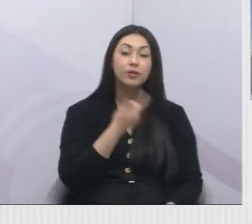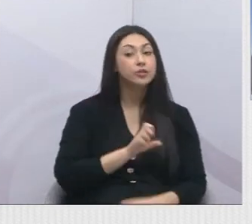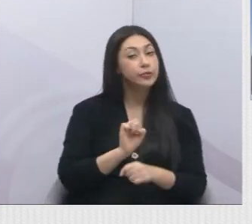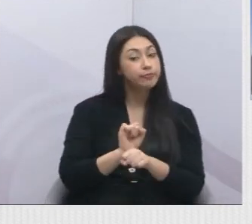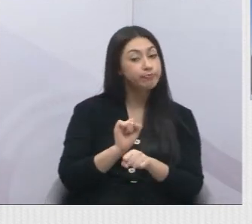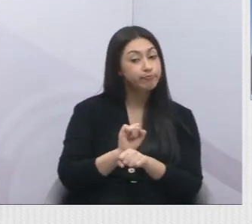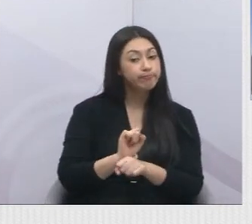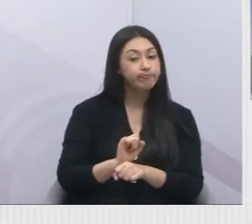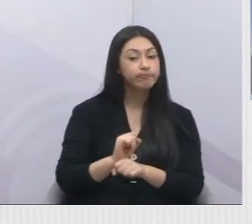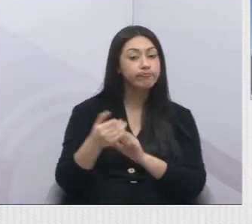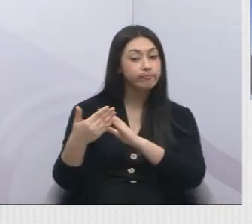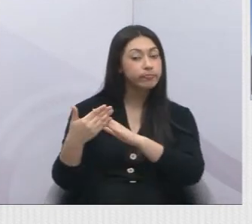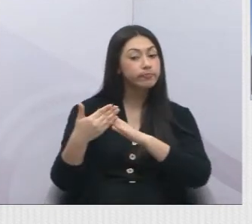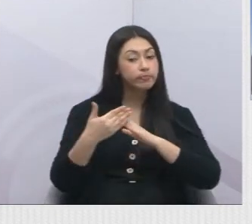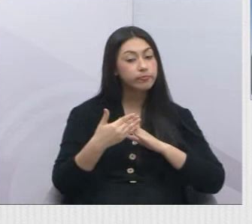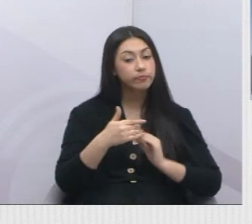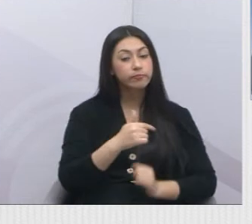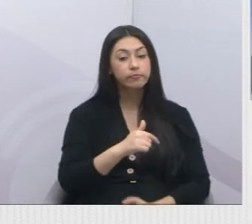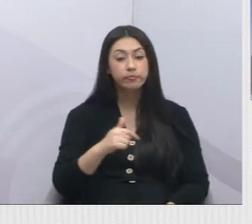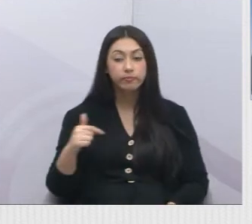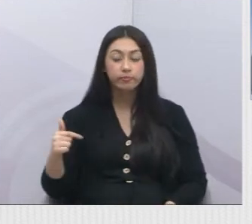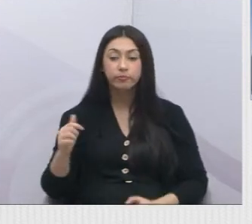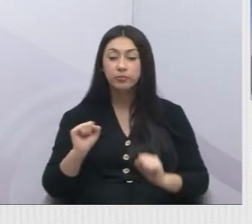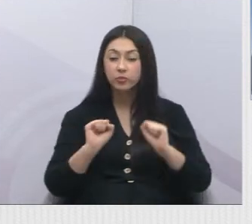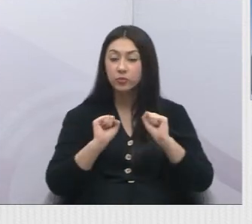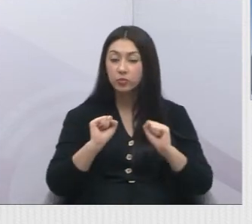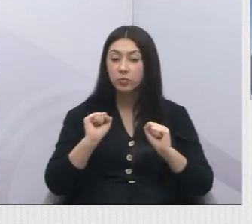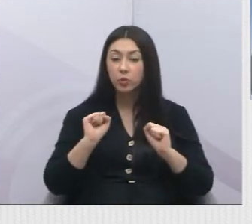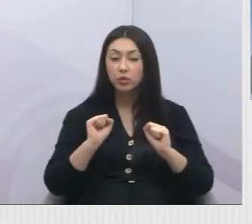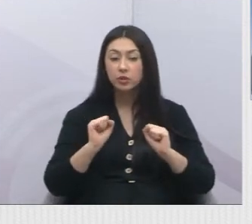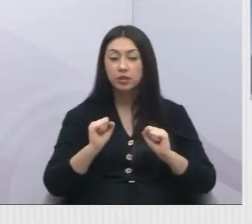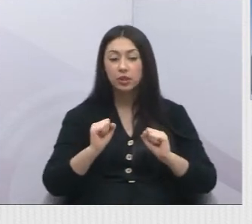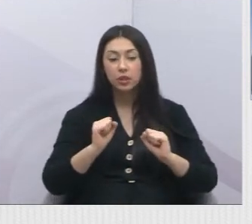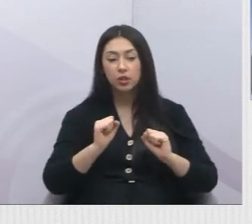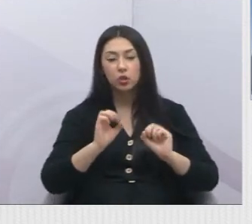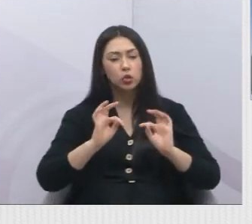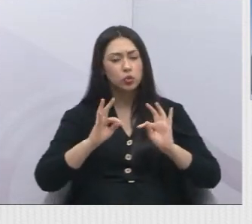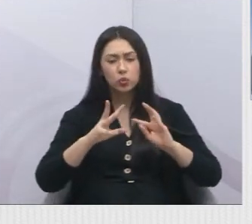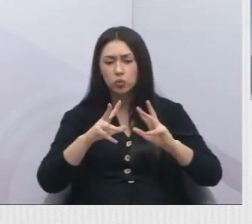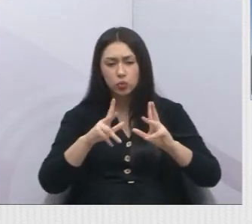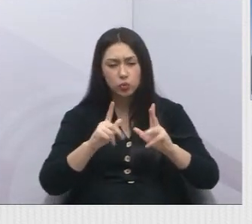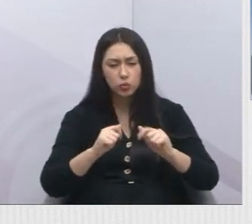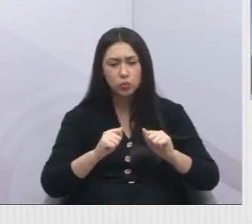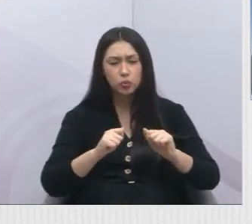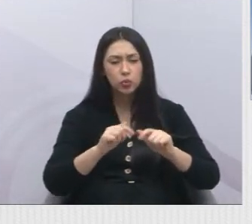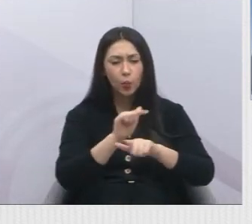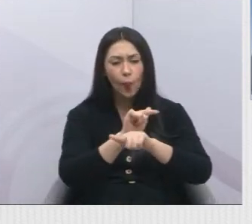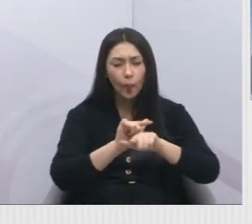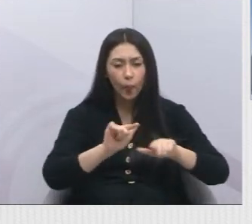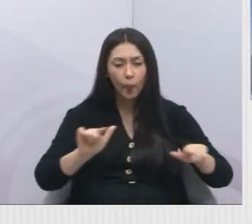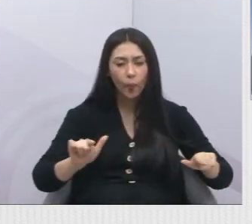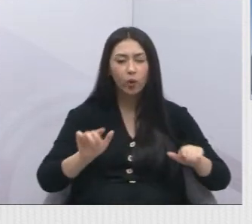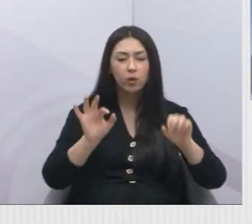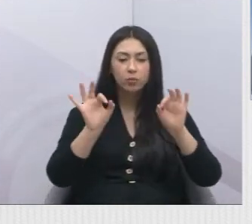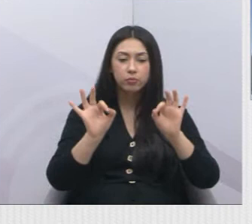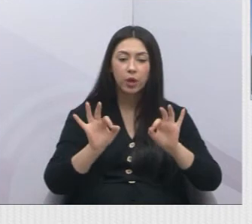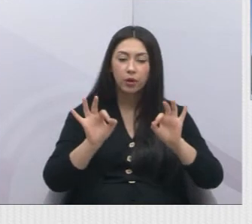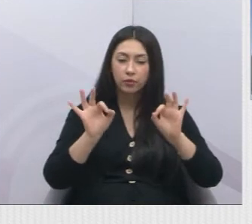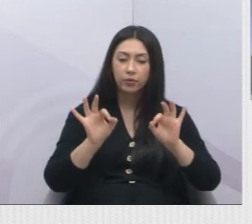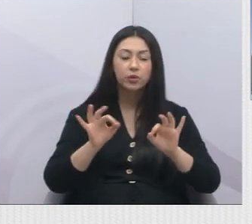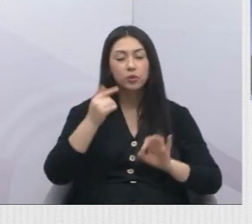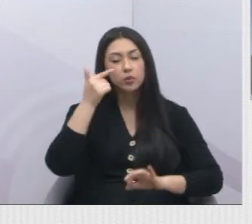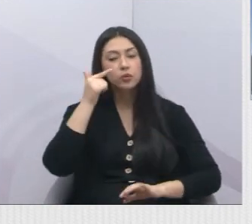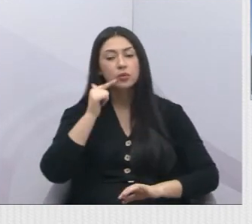quiser, essa semana, para que desentupa o restante da canalização para chegar